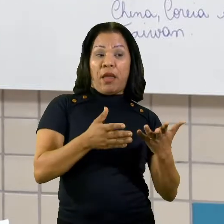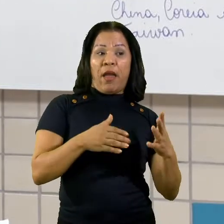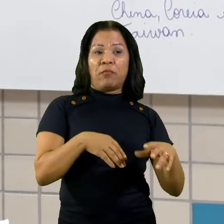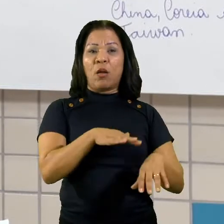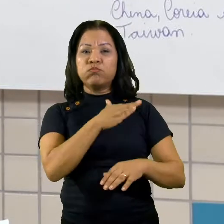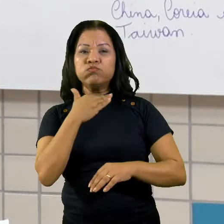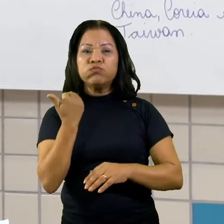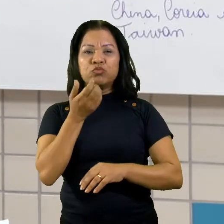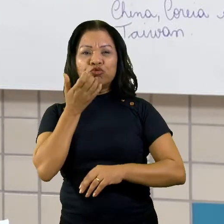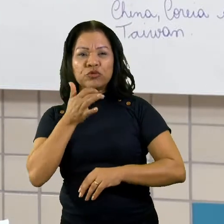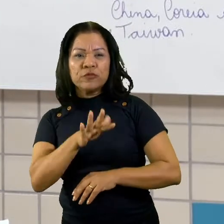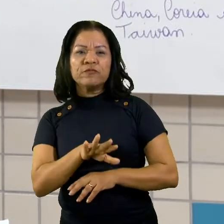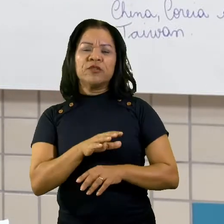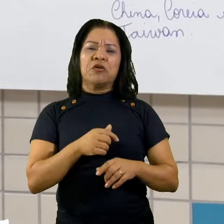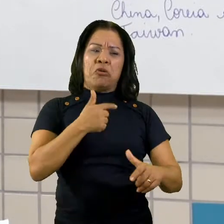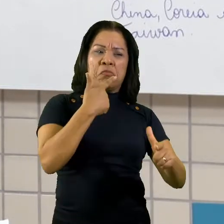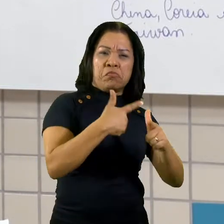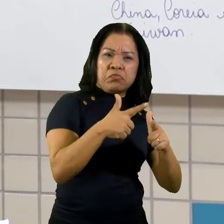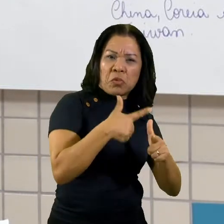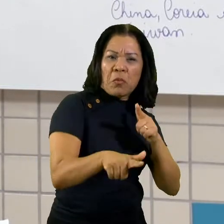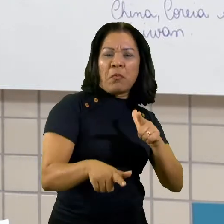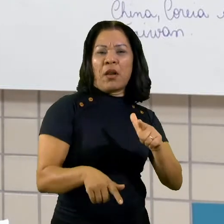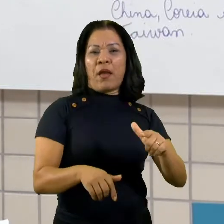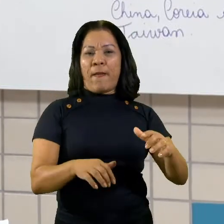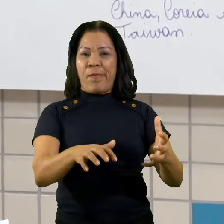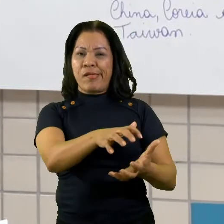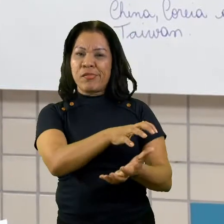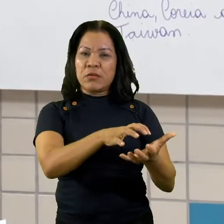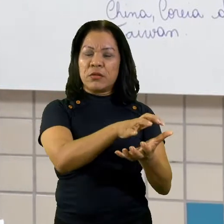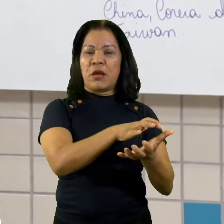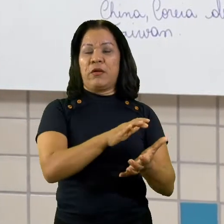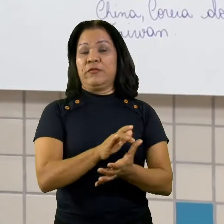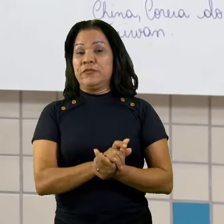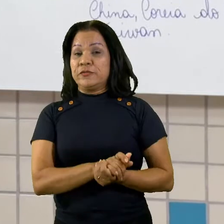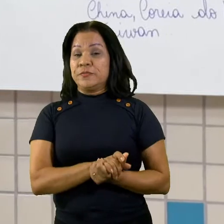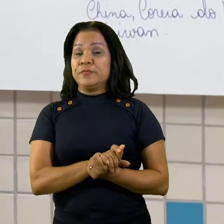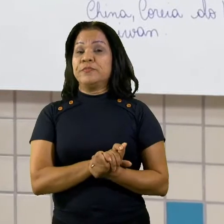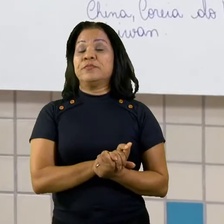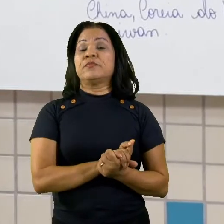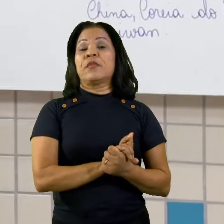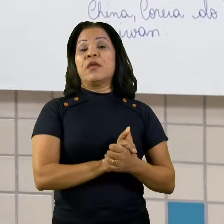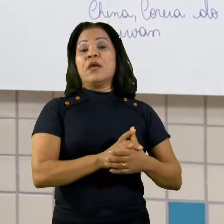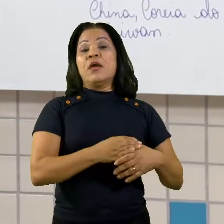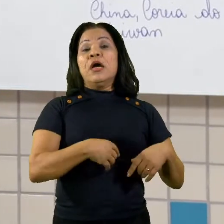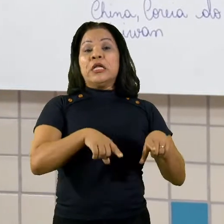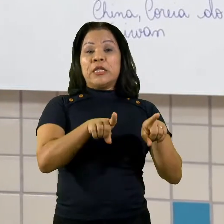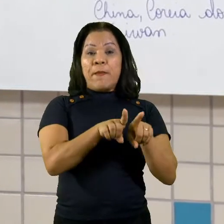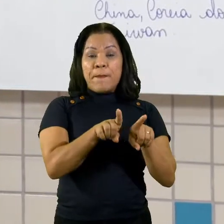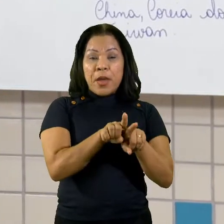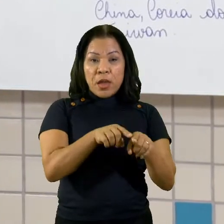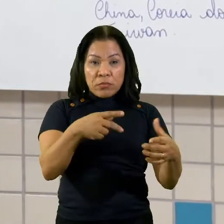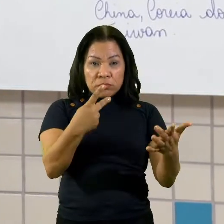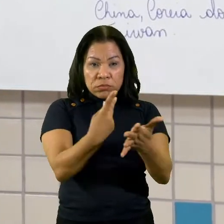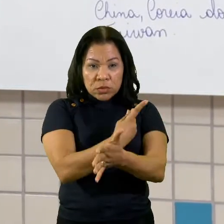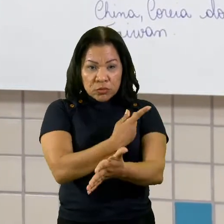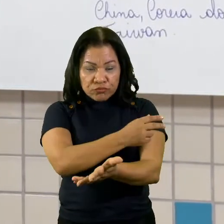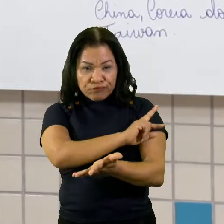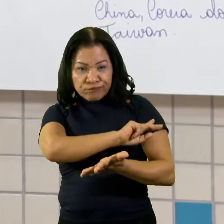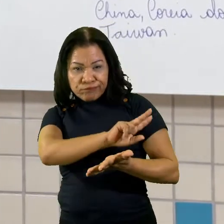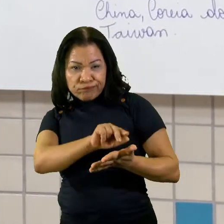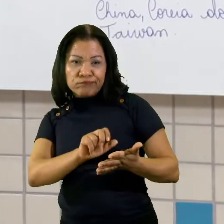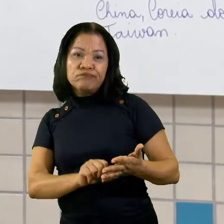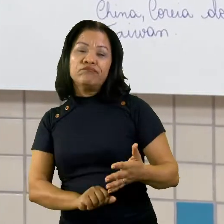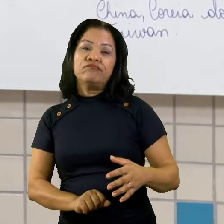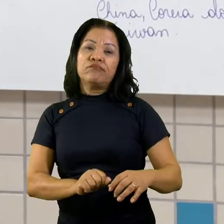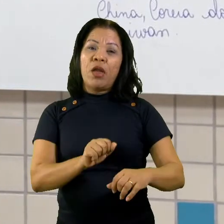sérios problemas. Um fato que aconteceu nessa região foi a colonização. Essa colonização ela se deu